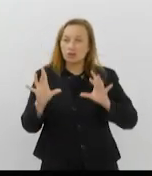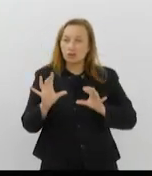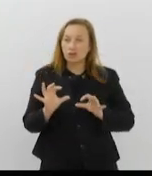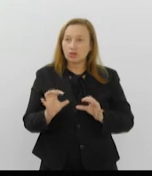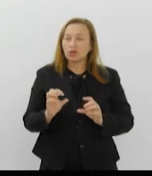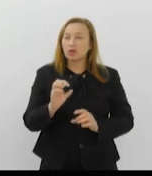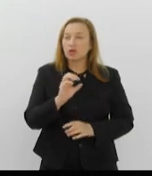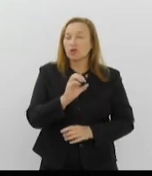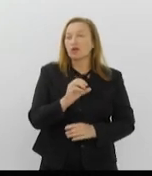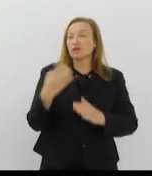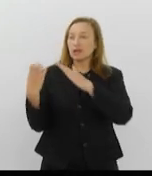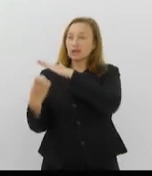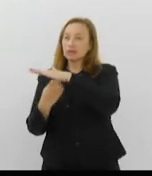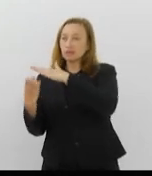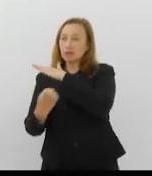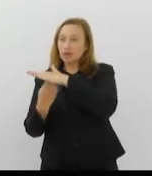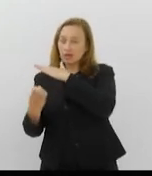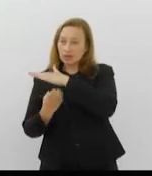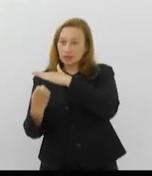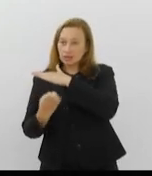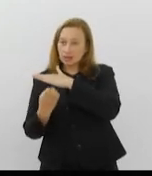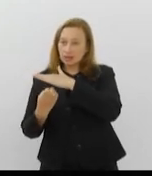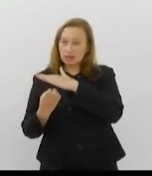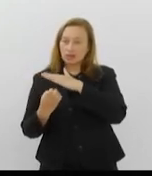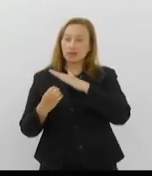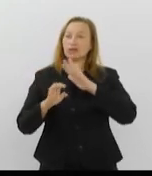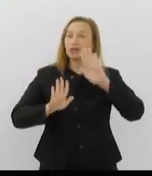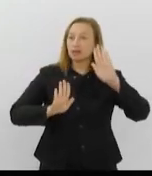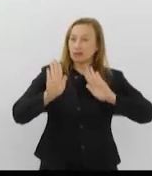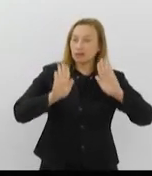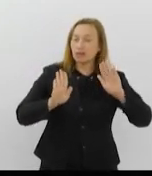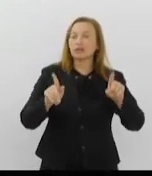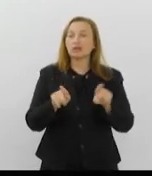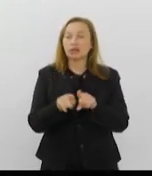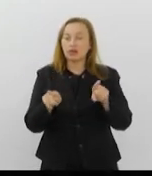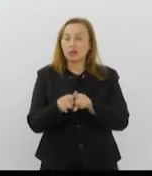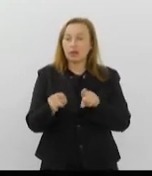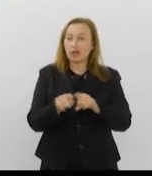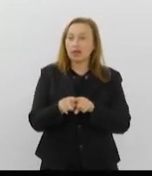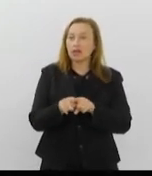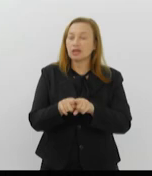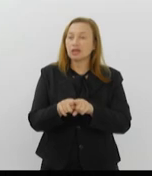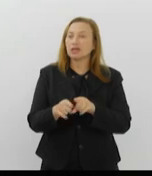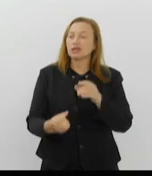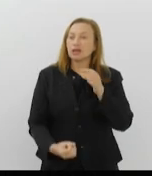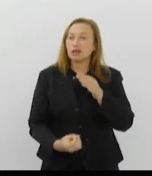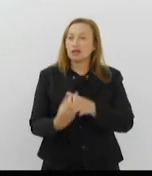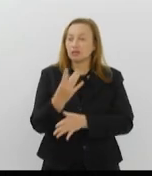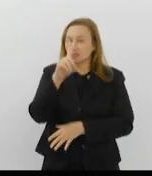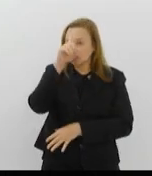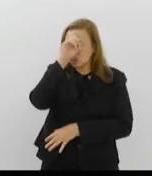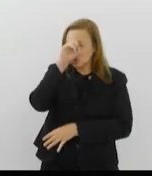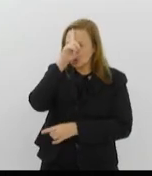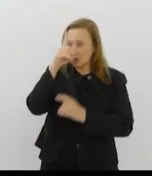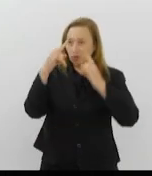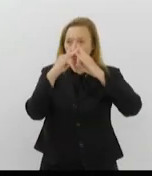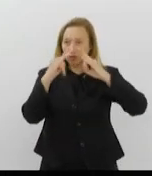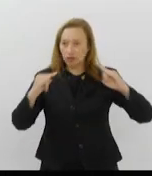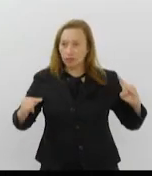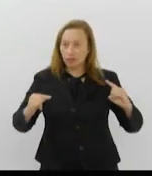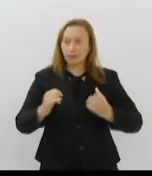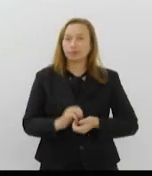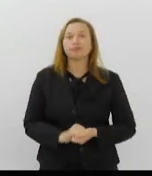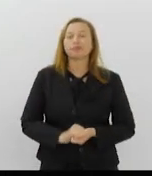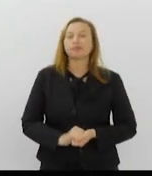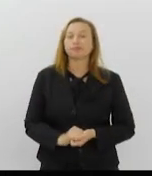organizações sociais em especial na construção de hospitais de campanha